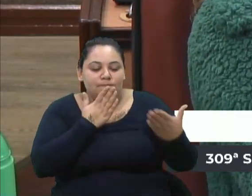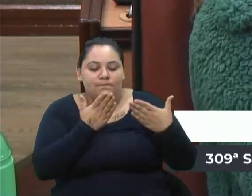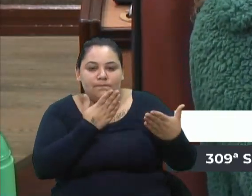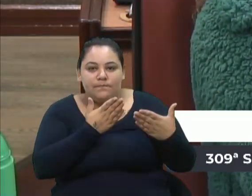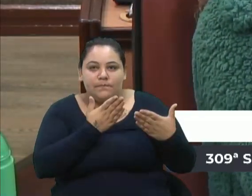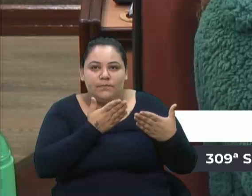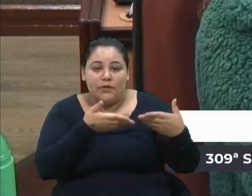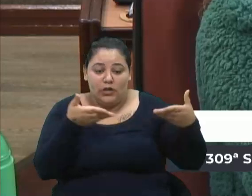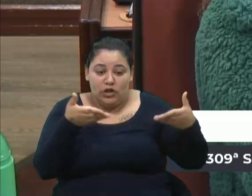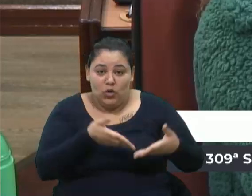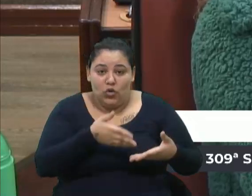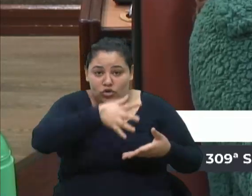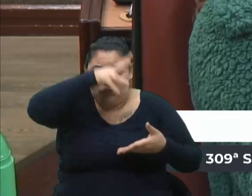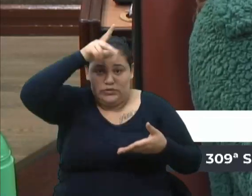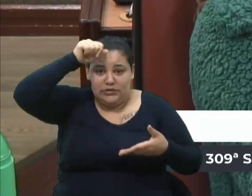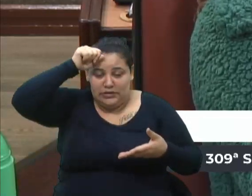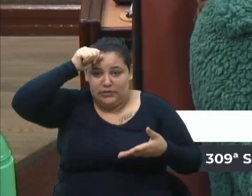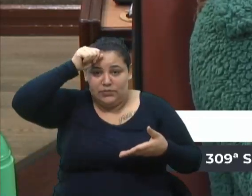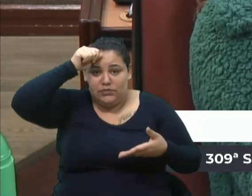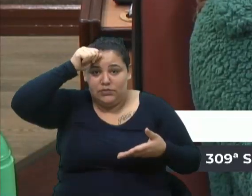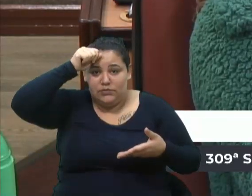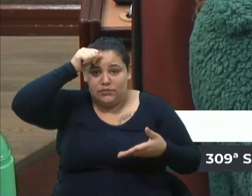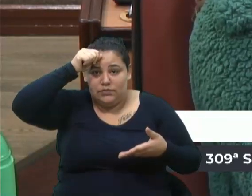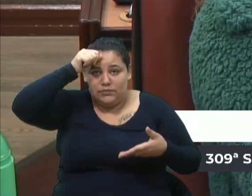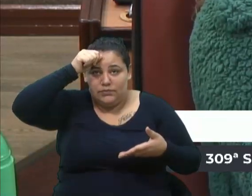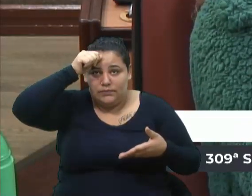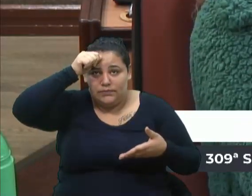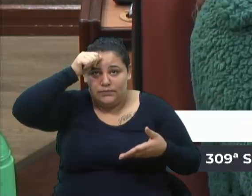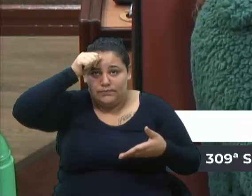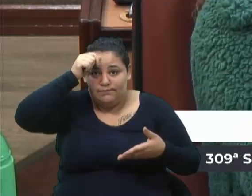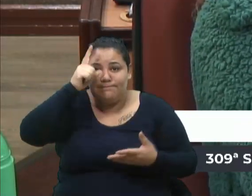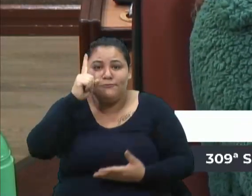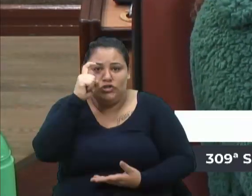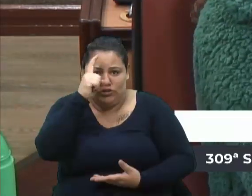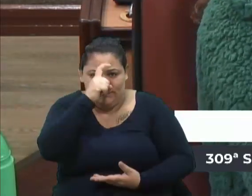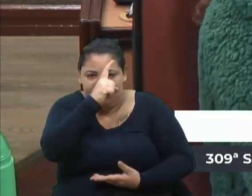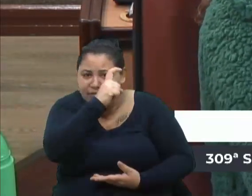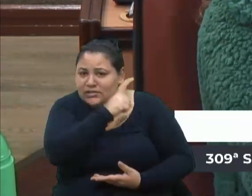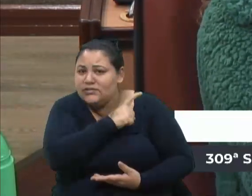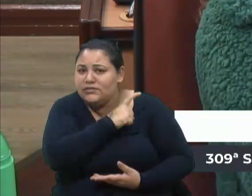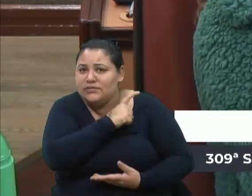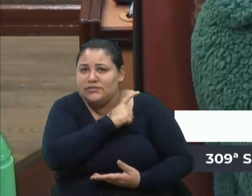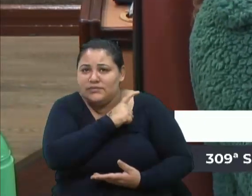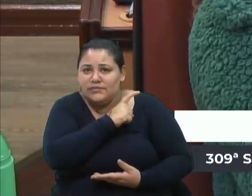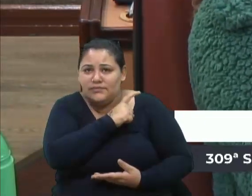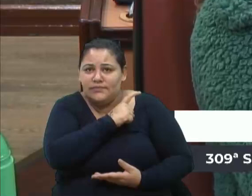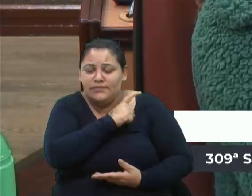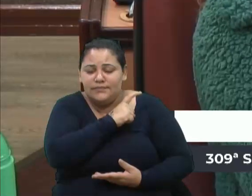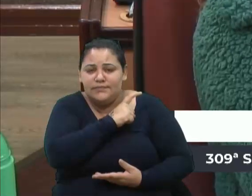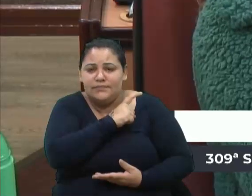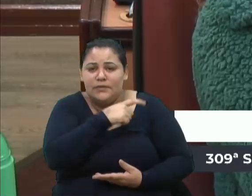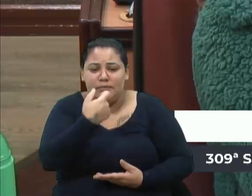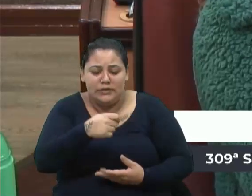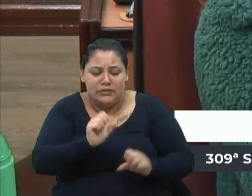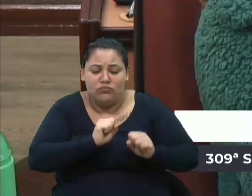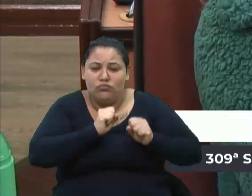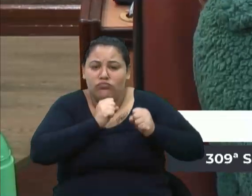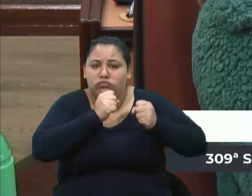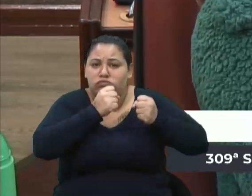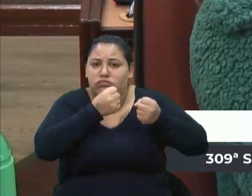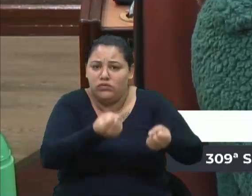atual do município ela impediria um uma energia né um esforço muito grande